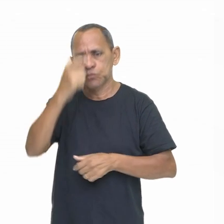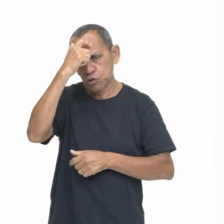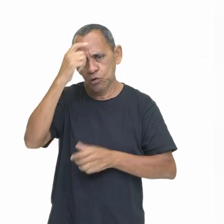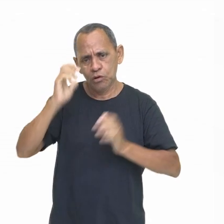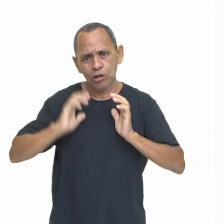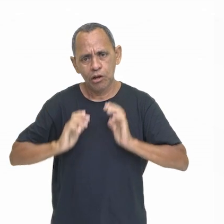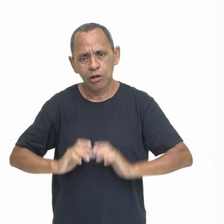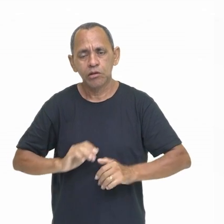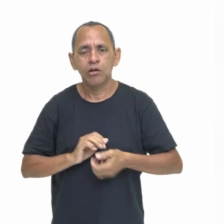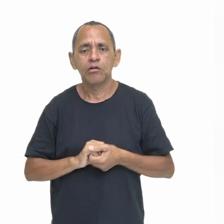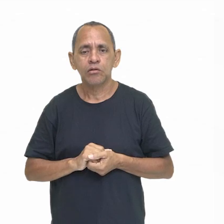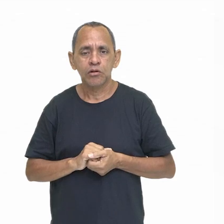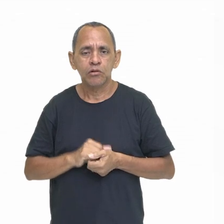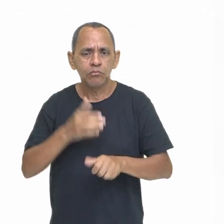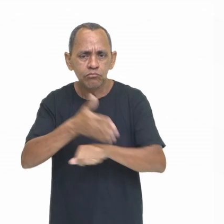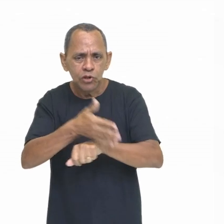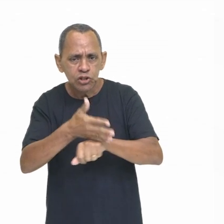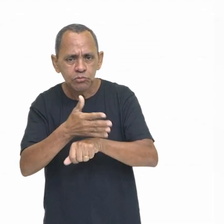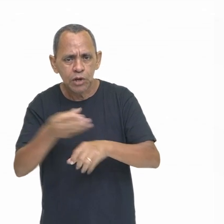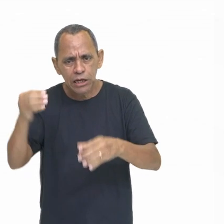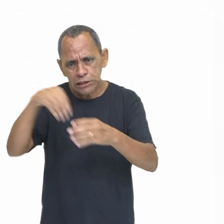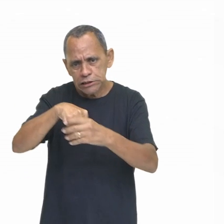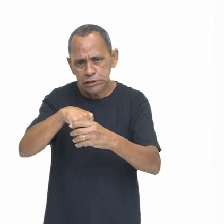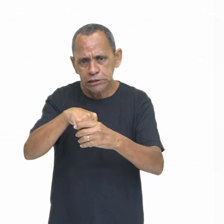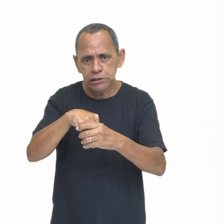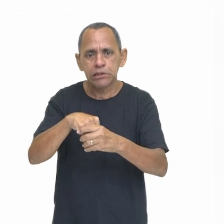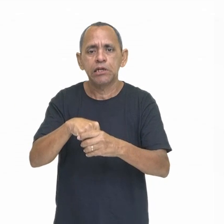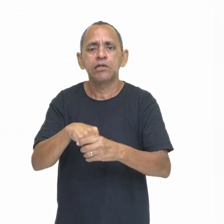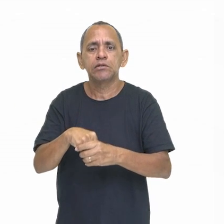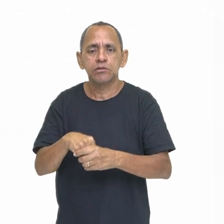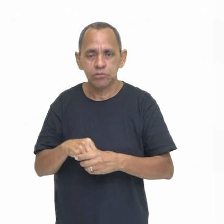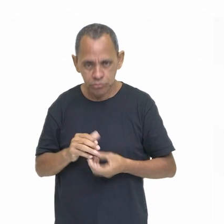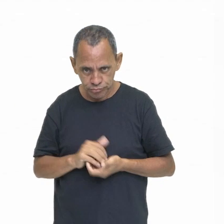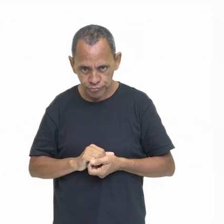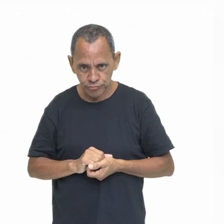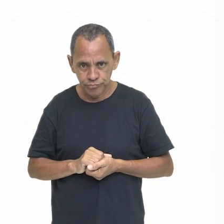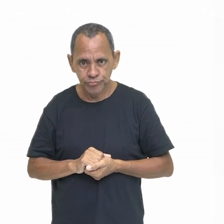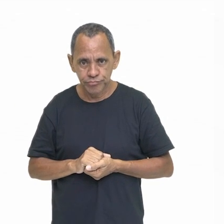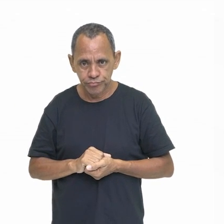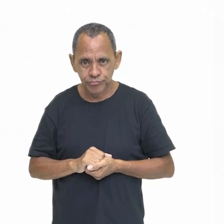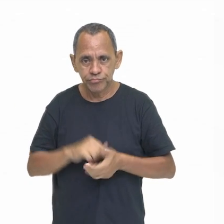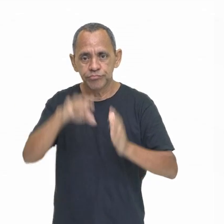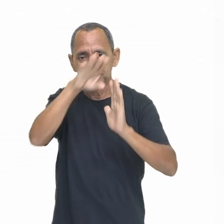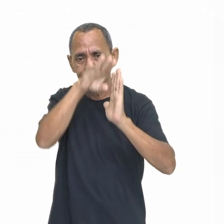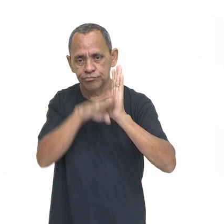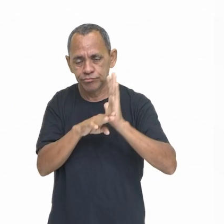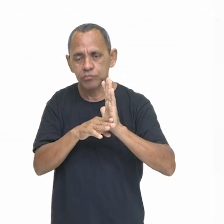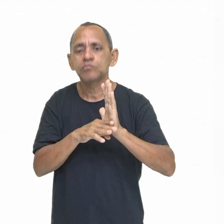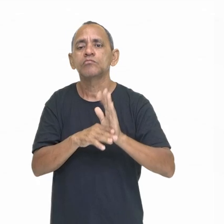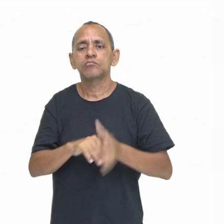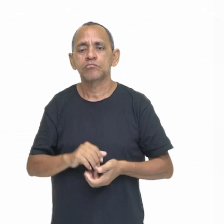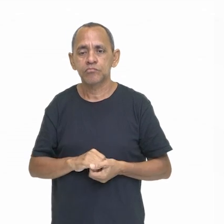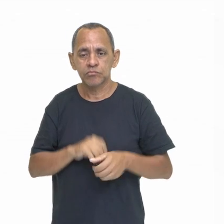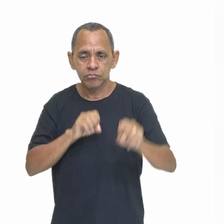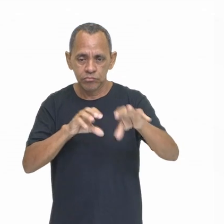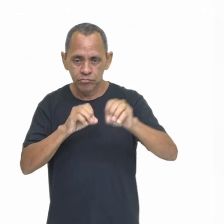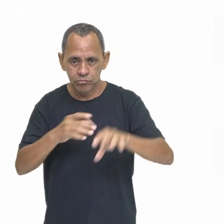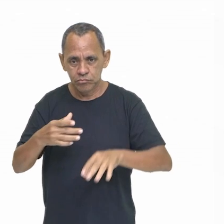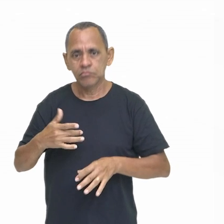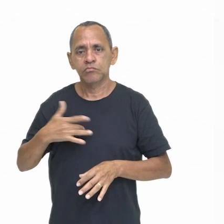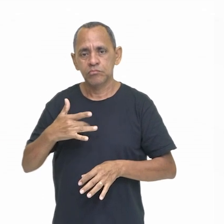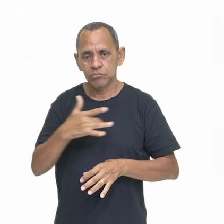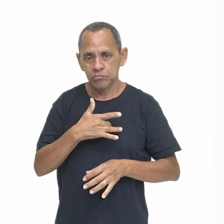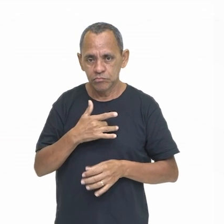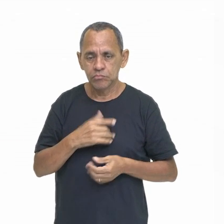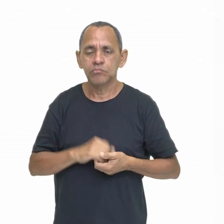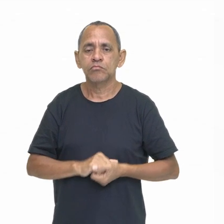digna, dentro dos padrões do país e da época em que vive. Por exemplo, a educação, saúde, moradia, saneamento básico,